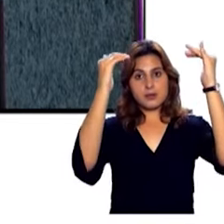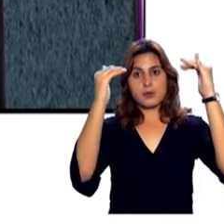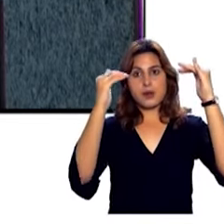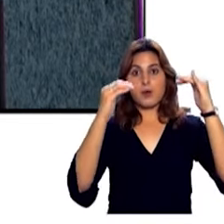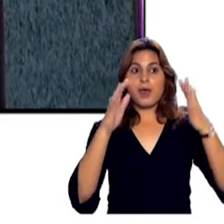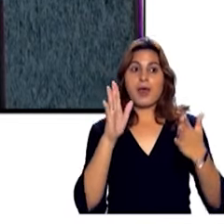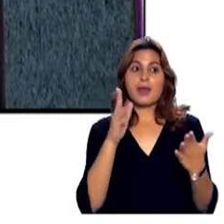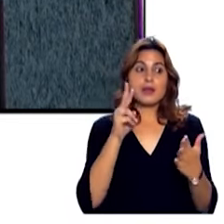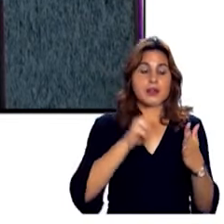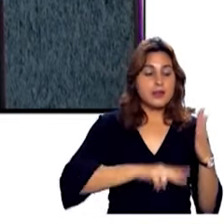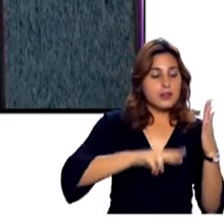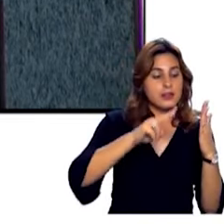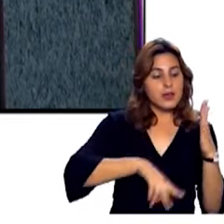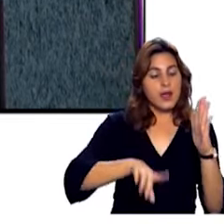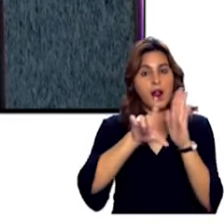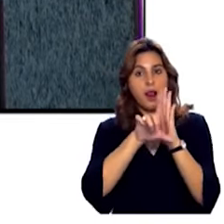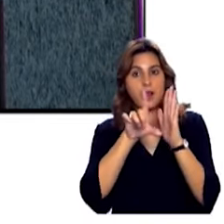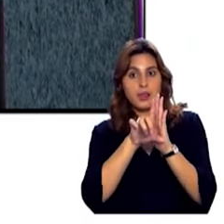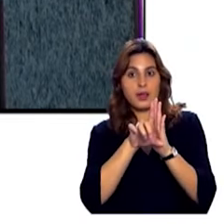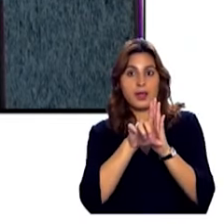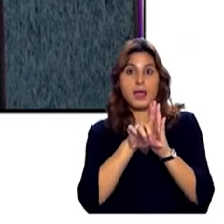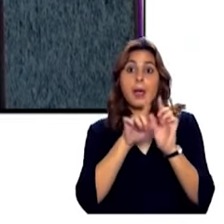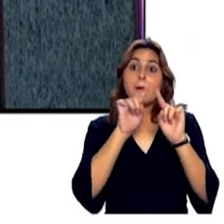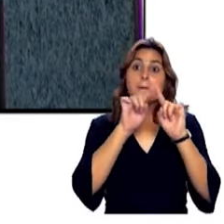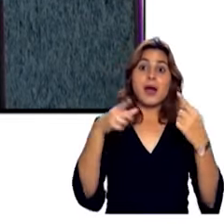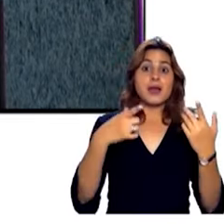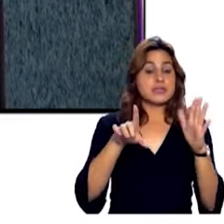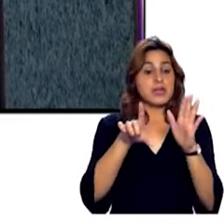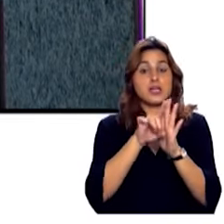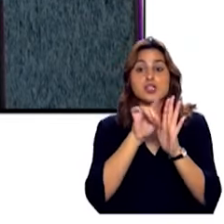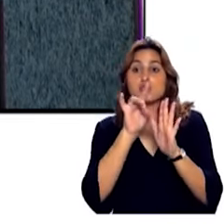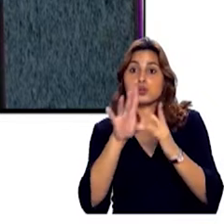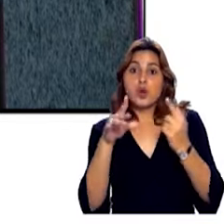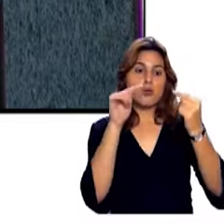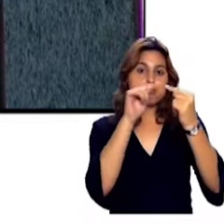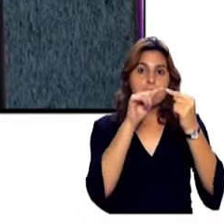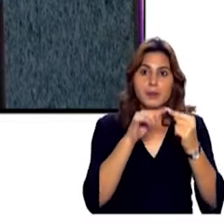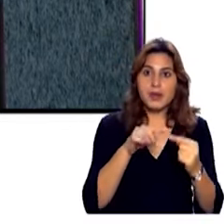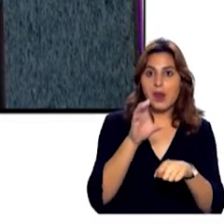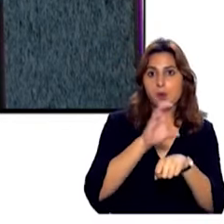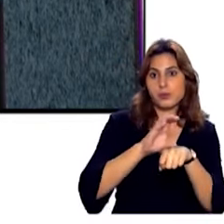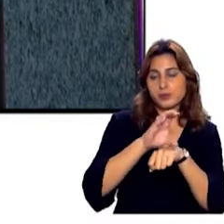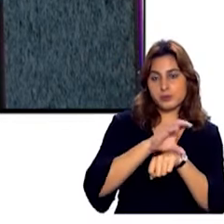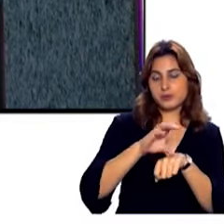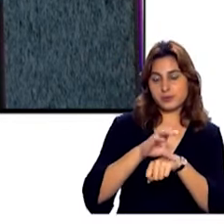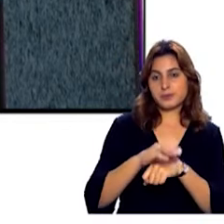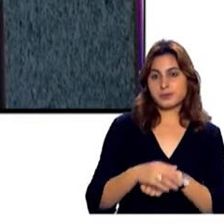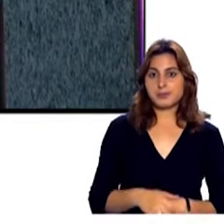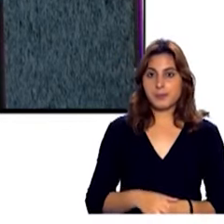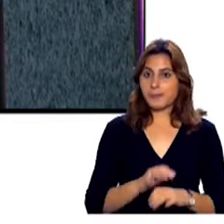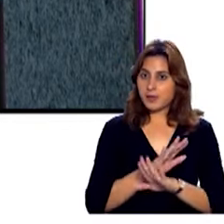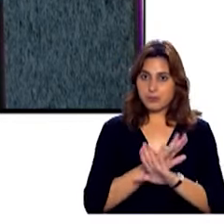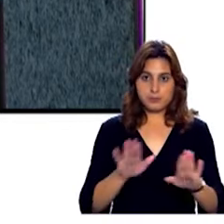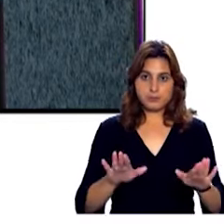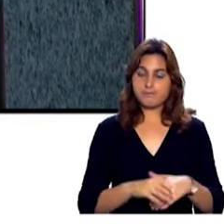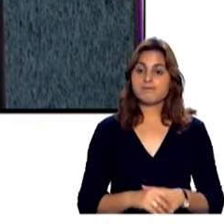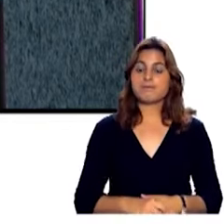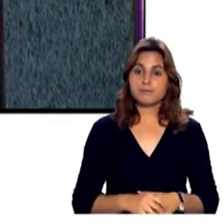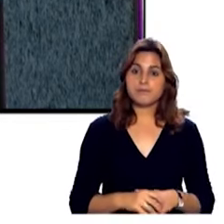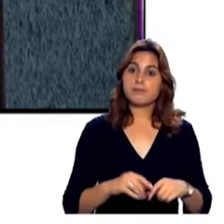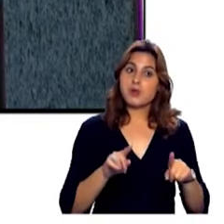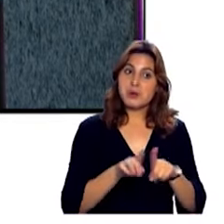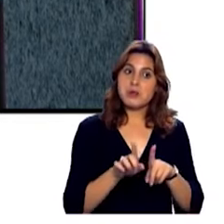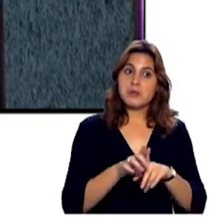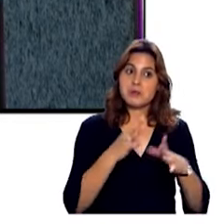interpreta apenas a constituição Quando aplica interpreta e ameaça de